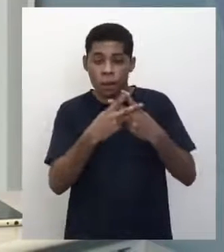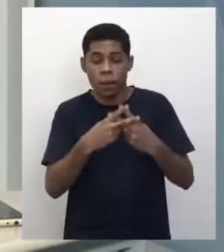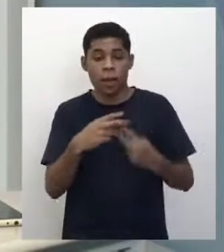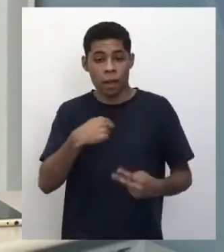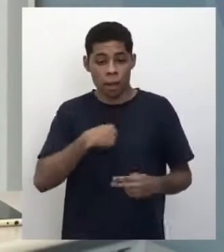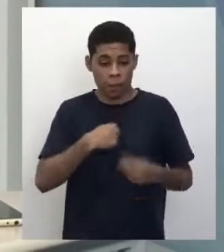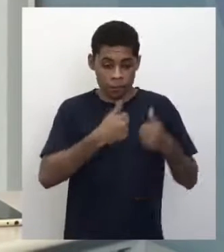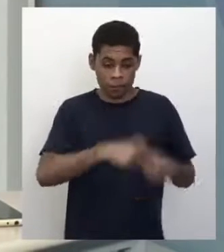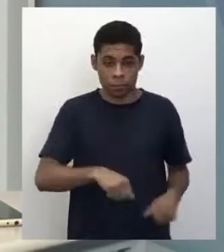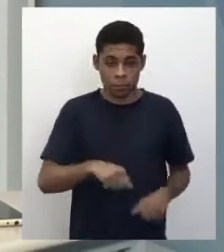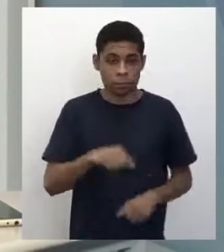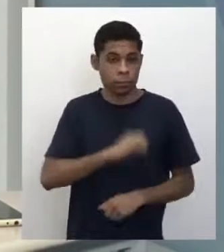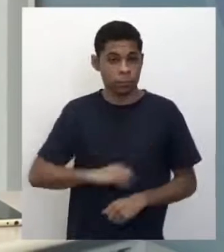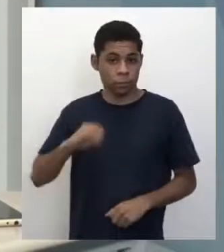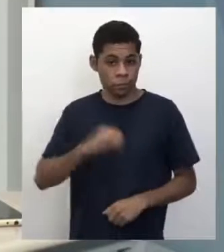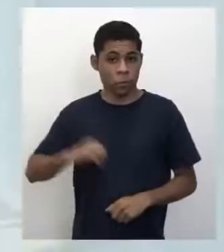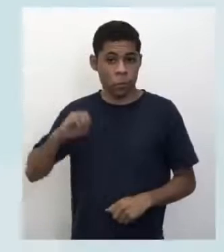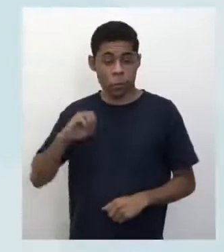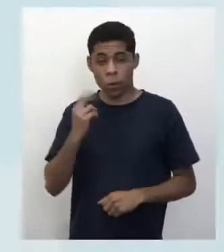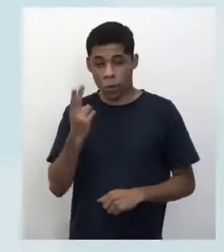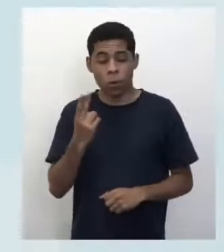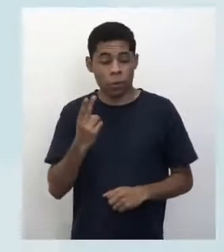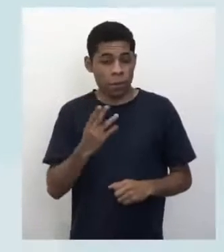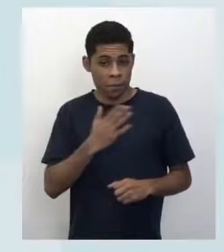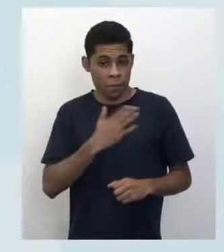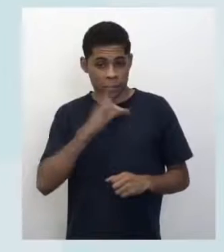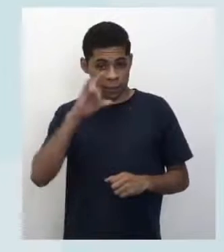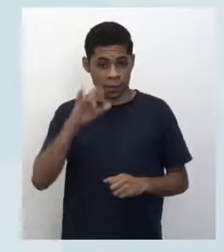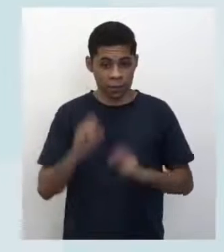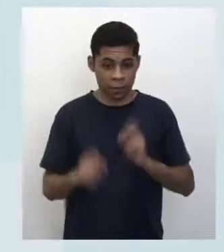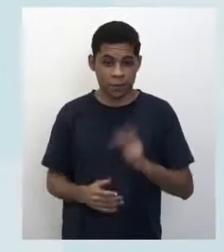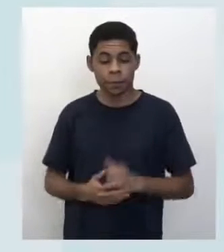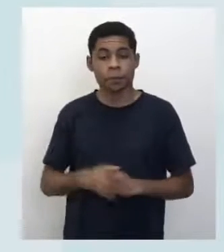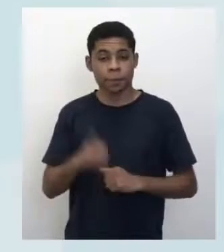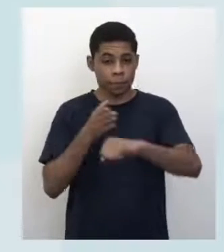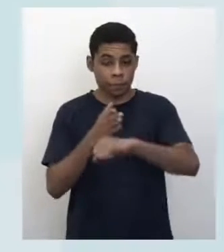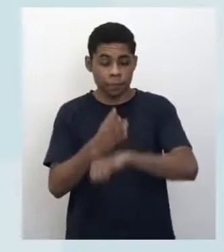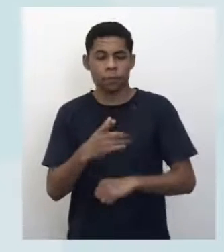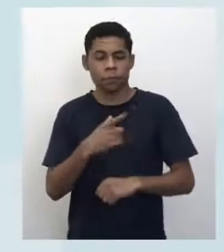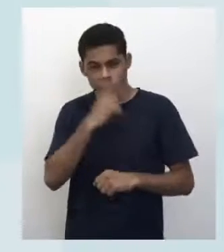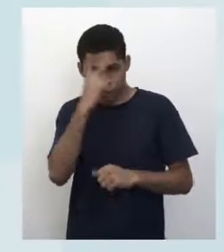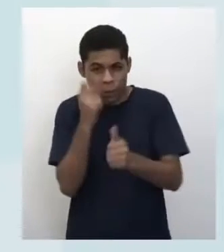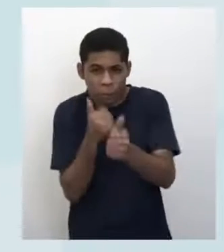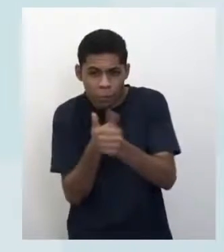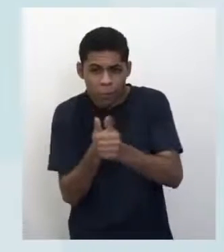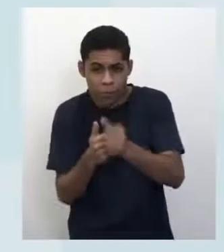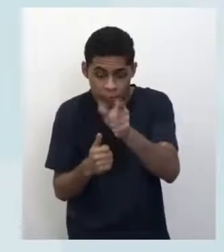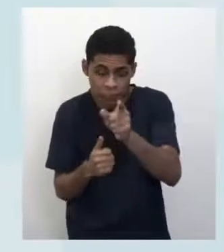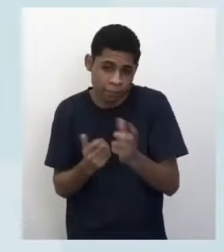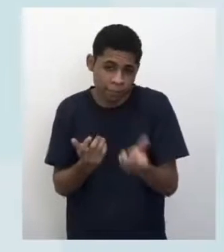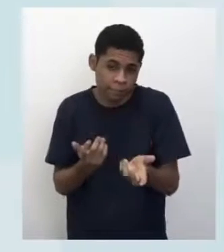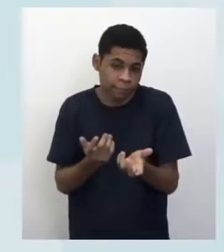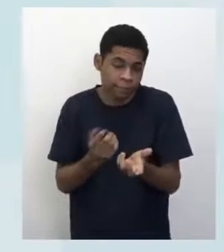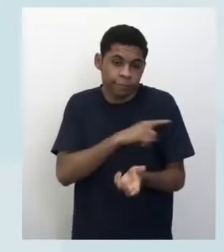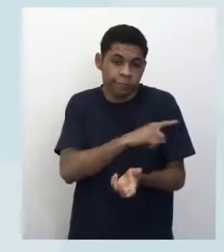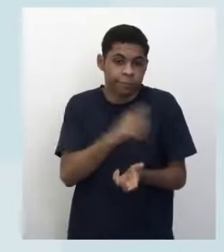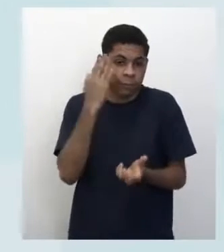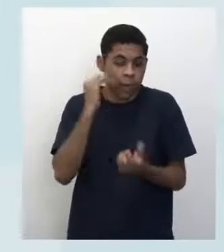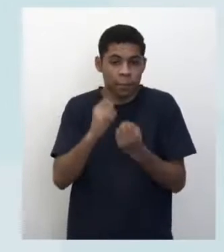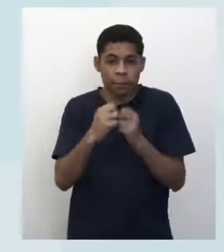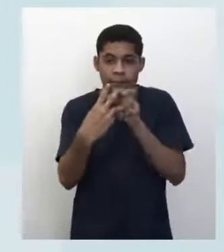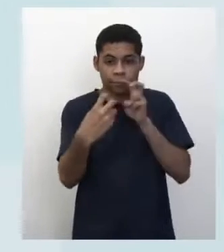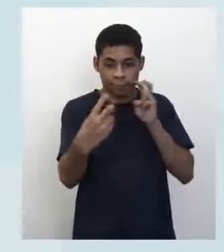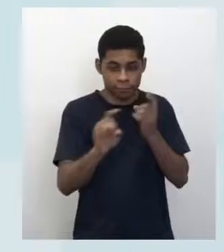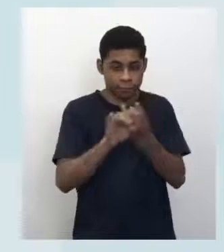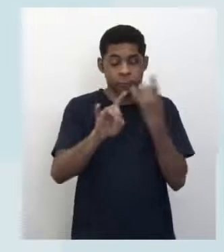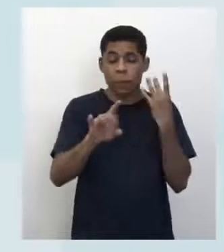@Fernanda Maria Borges em um processo colaborativo com as pessoas que estão próximas a você, porque nós estamos em pandemia. Crie um